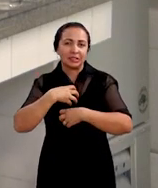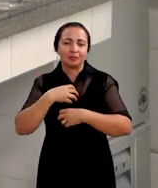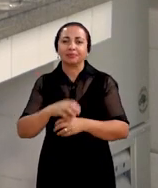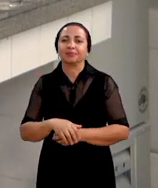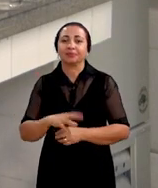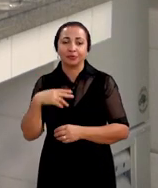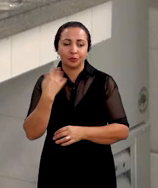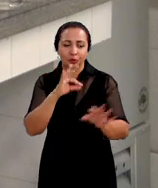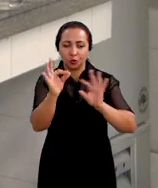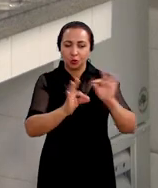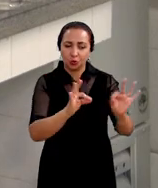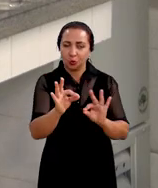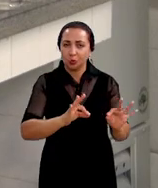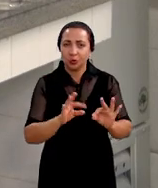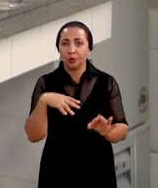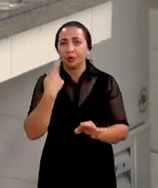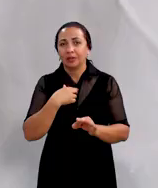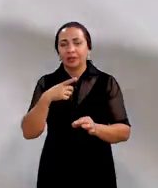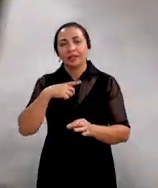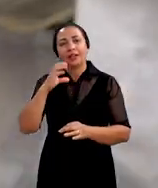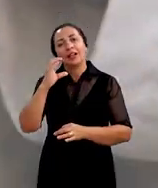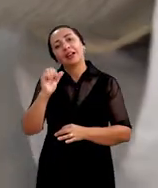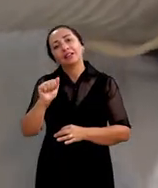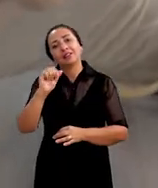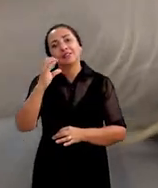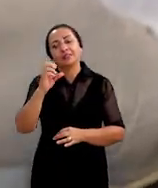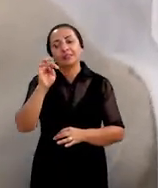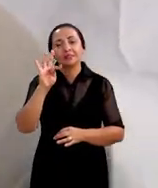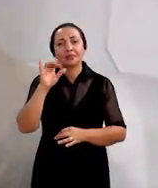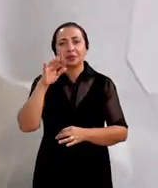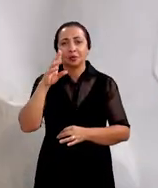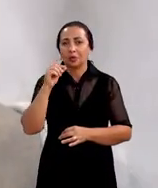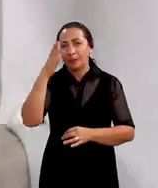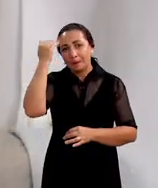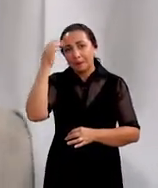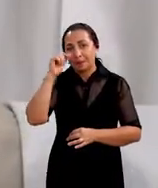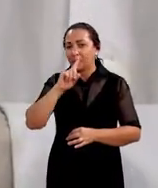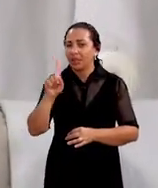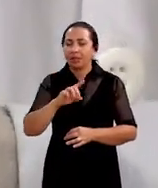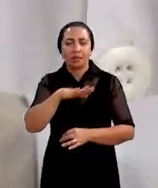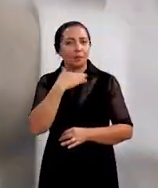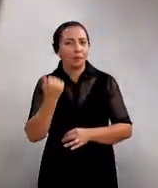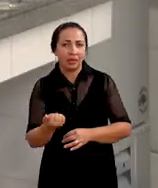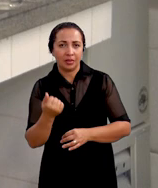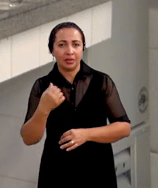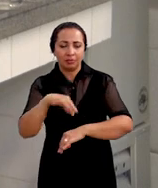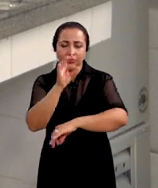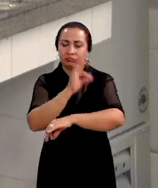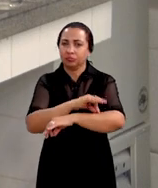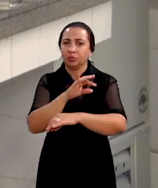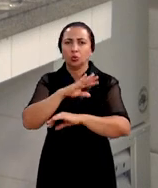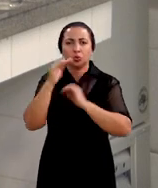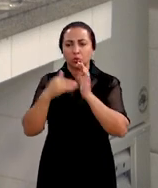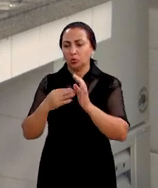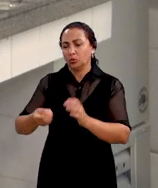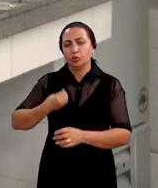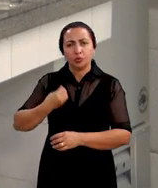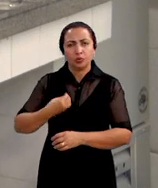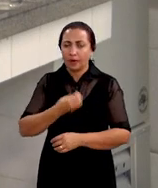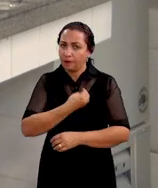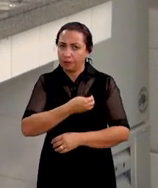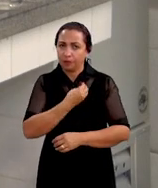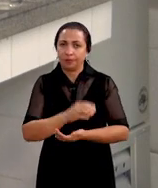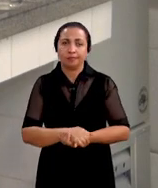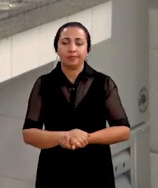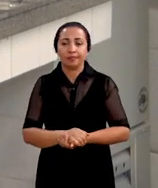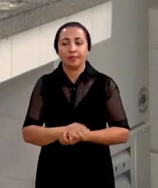são sensíveis. No nosso controle, a gente coloca acetona, que é para saber que ela não mata. Como a gente pode ver aqui,